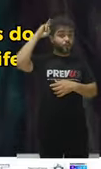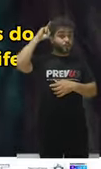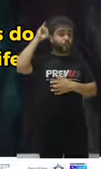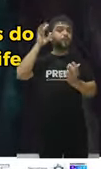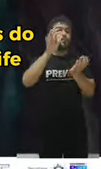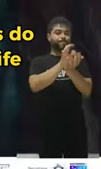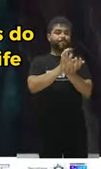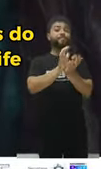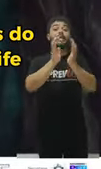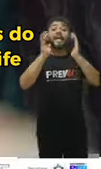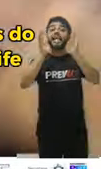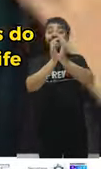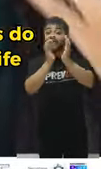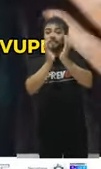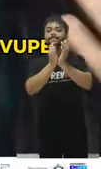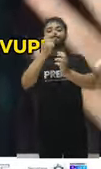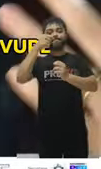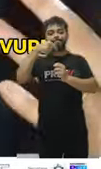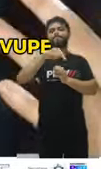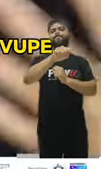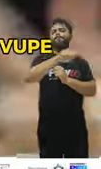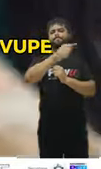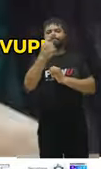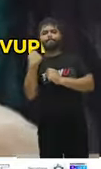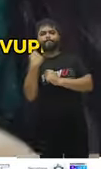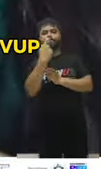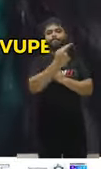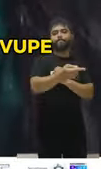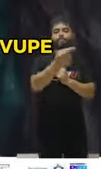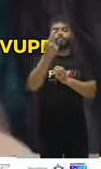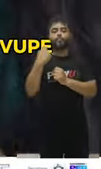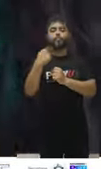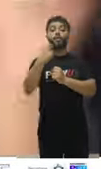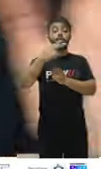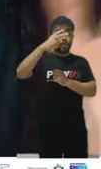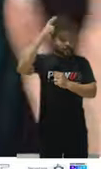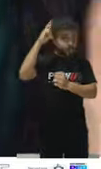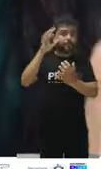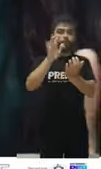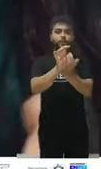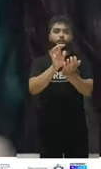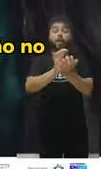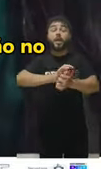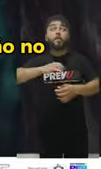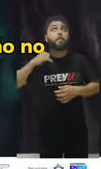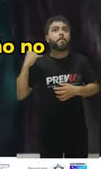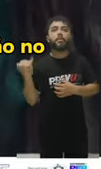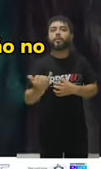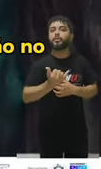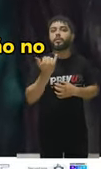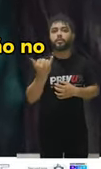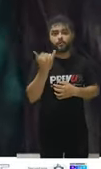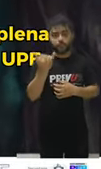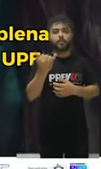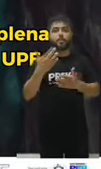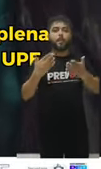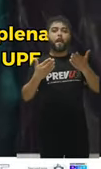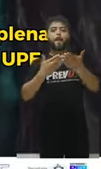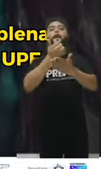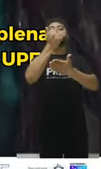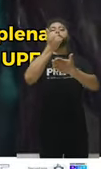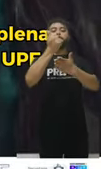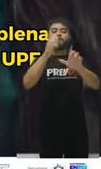em Recife. Posso dizer que o Prevup foi essencial para a minha aprovação no curso